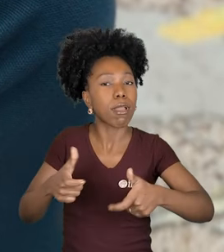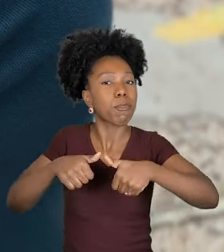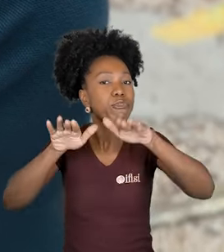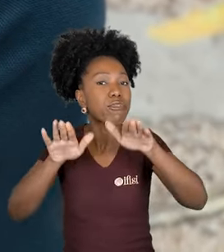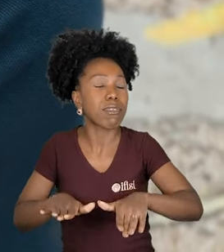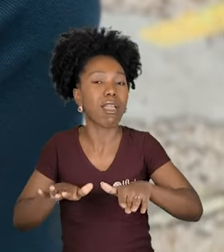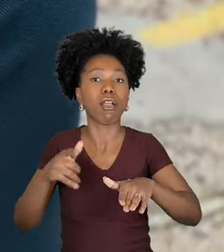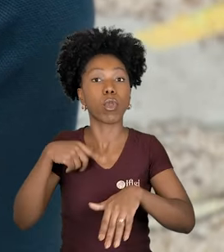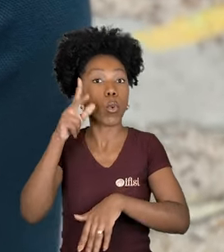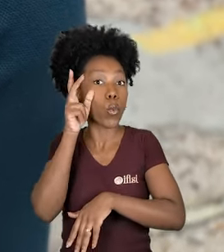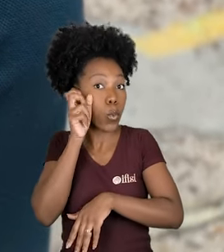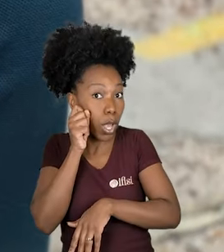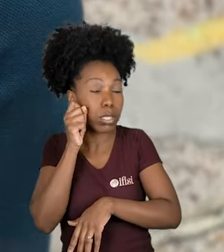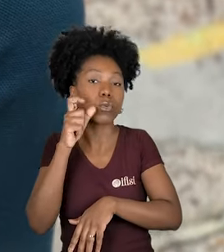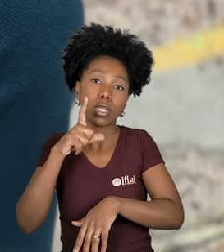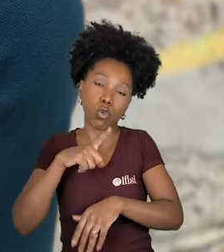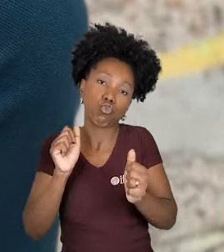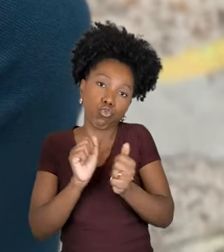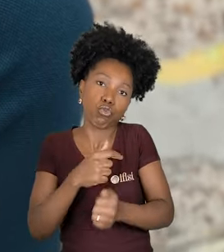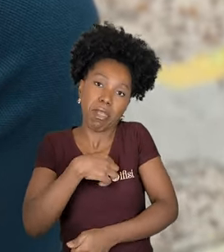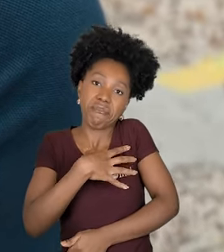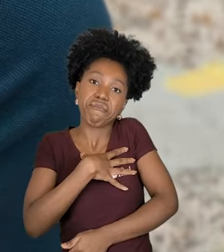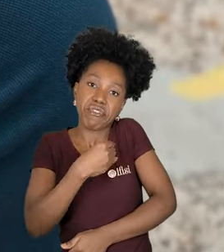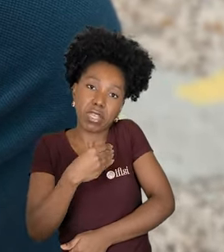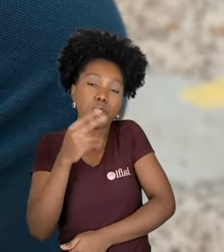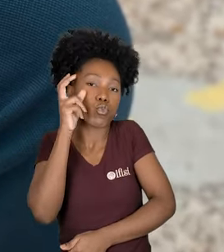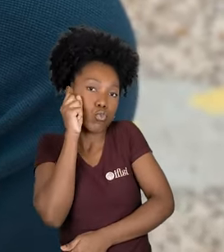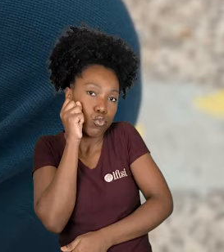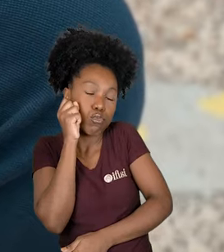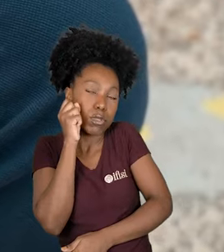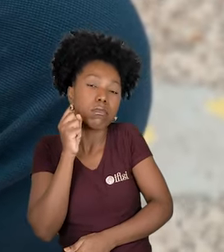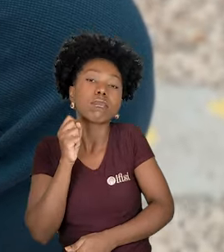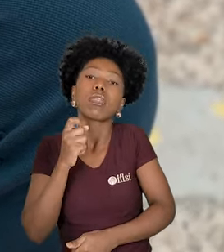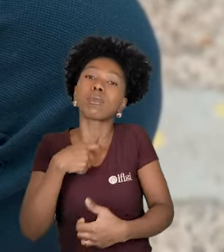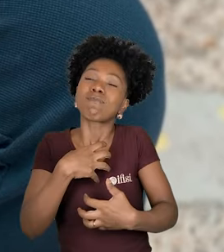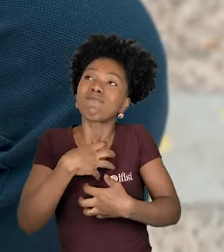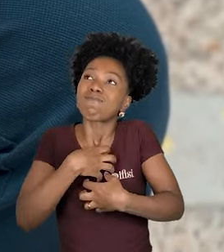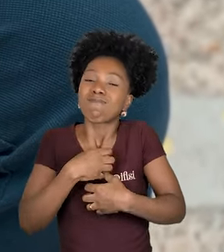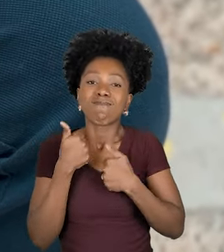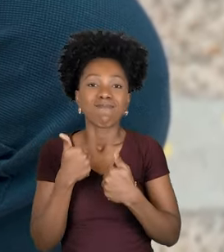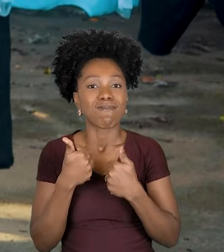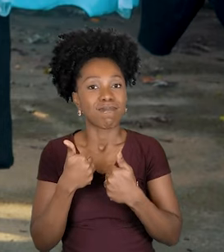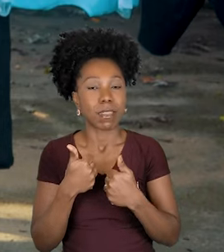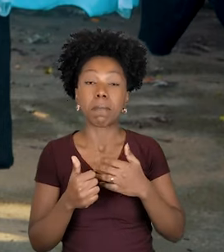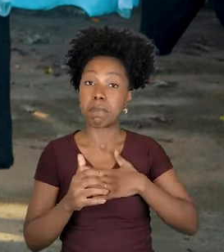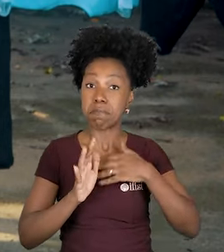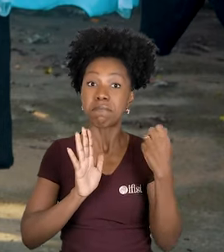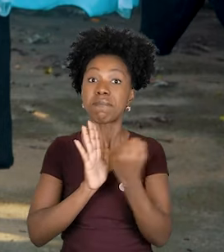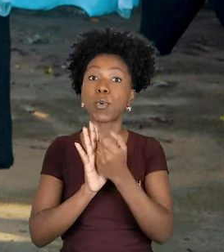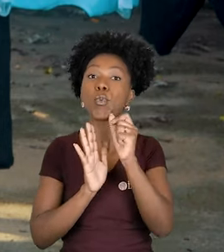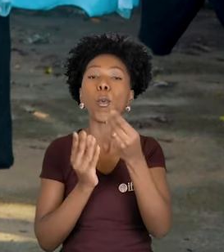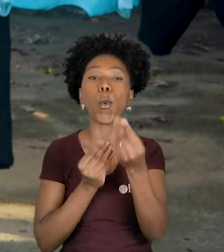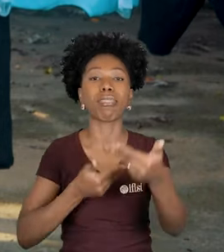cantinho pra gente ficar. Eu fiquei no quarto, no meu quarto tem eu e a minha filha dormindo num colchão. Então ali eu me senti acolhida. Pra mim me